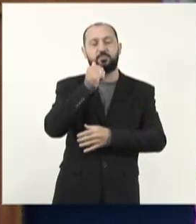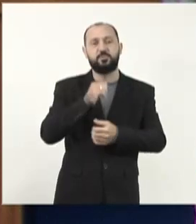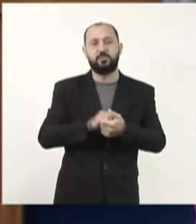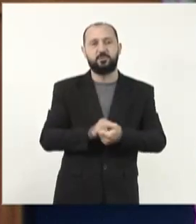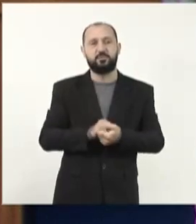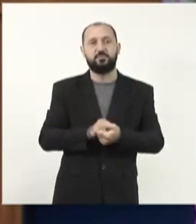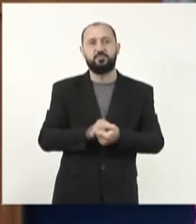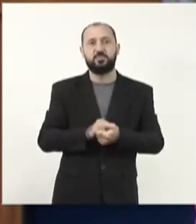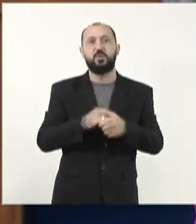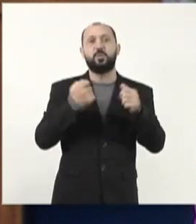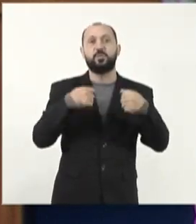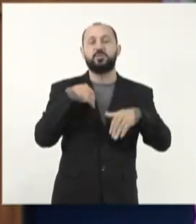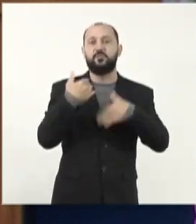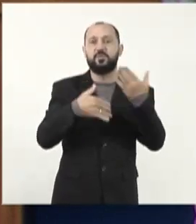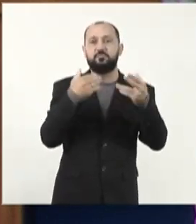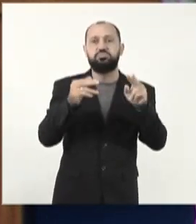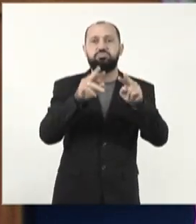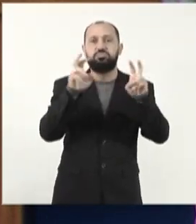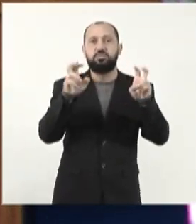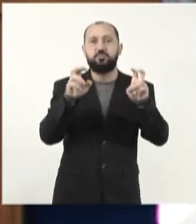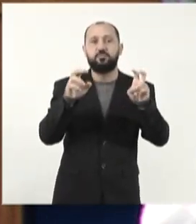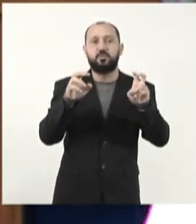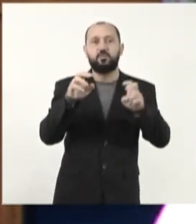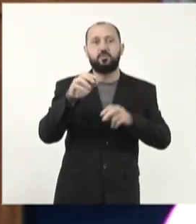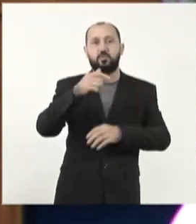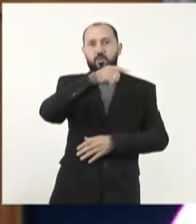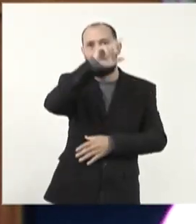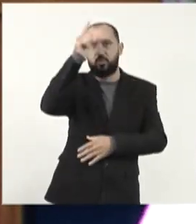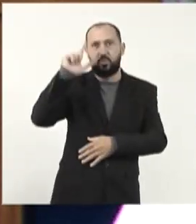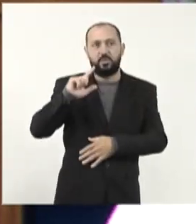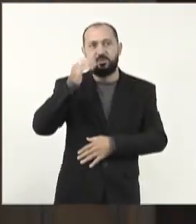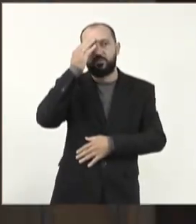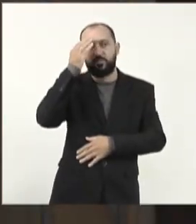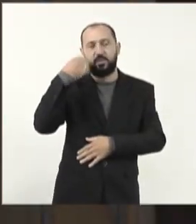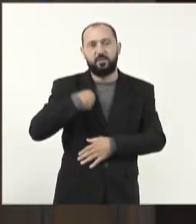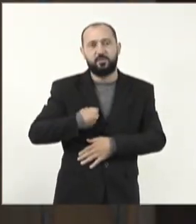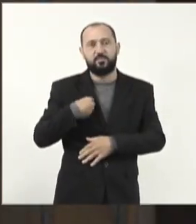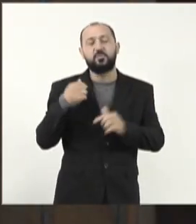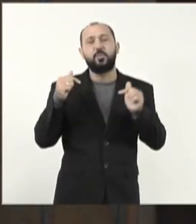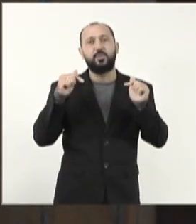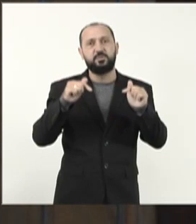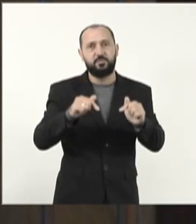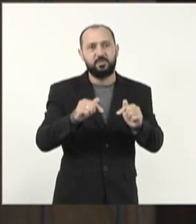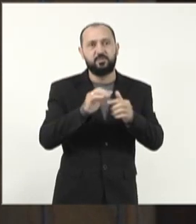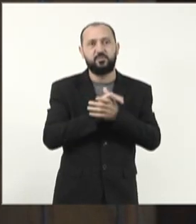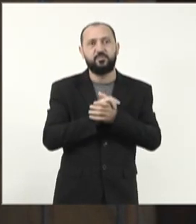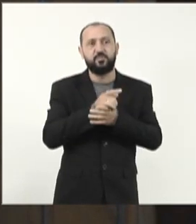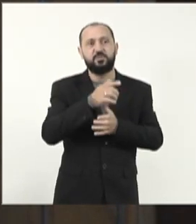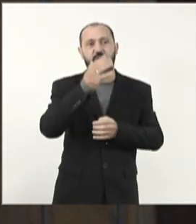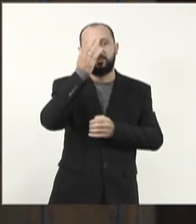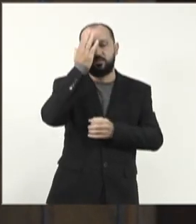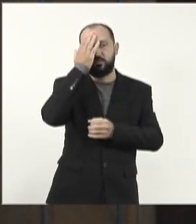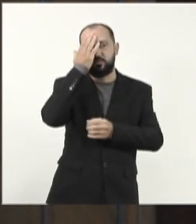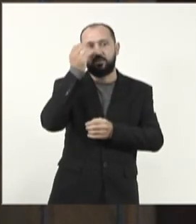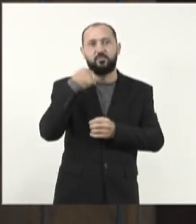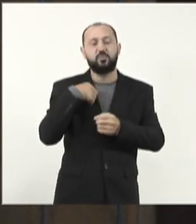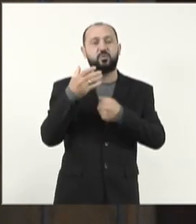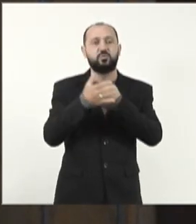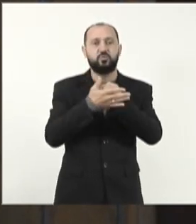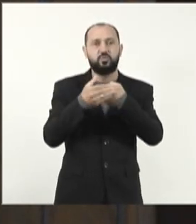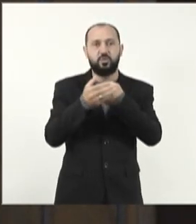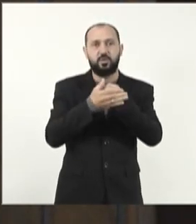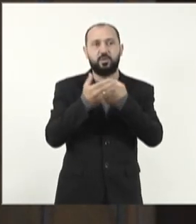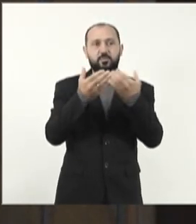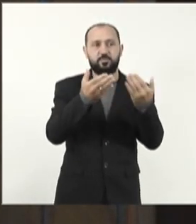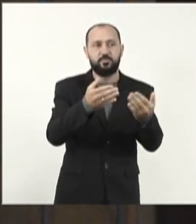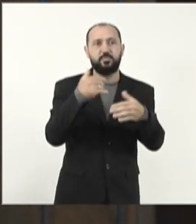Nós precisamos avançar nessa pauta. Então, Luísa, muito obrigada pela sua participação. Você sabe do nosso carinho por